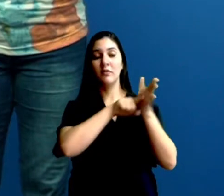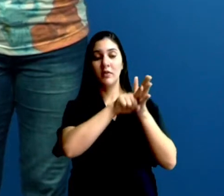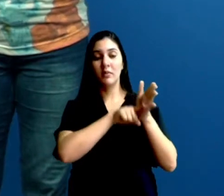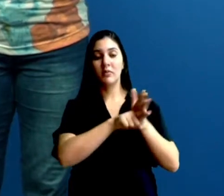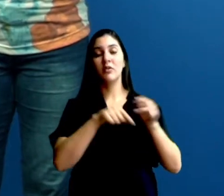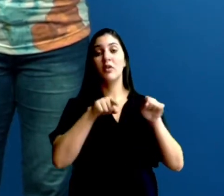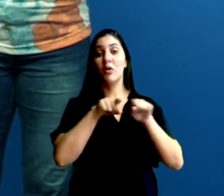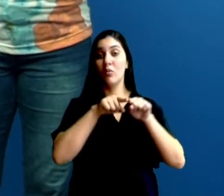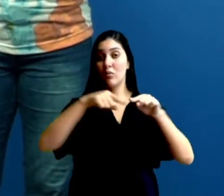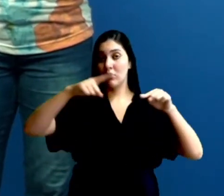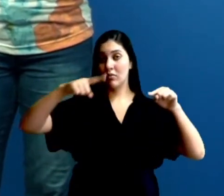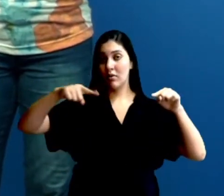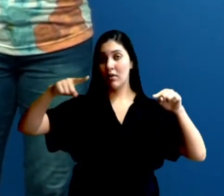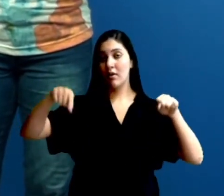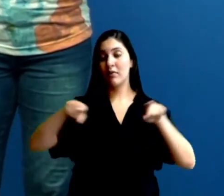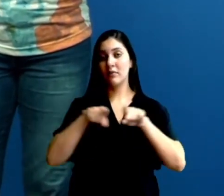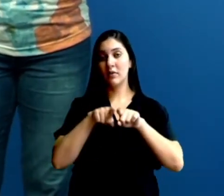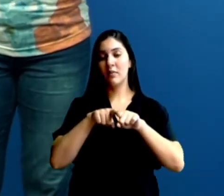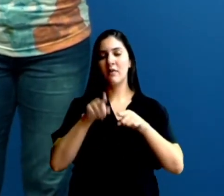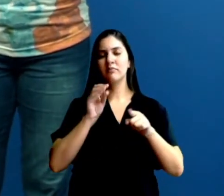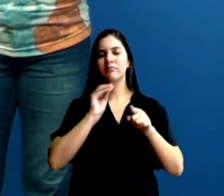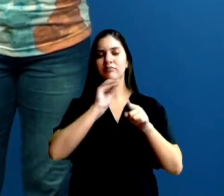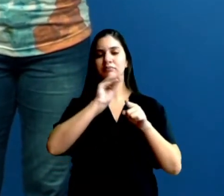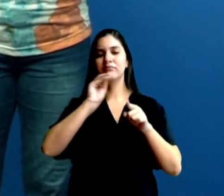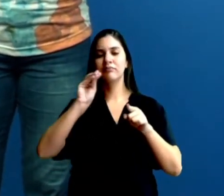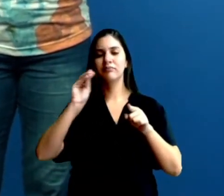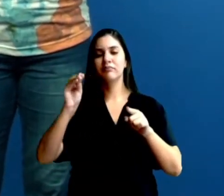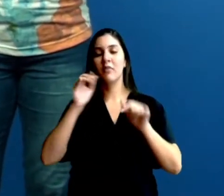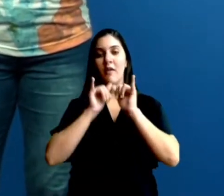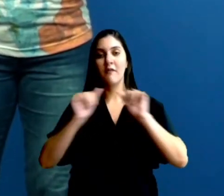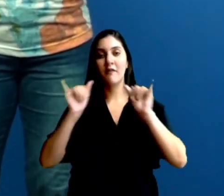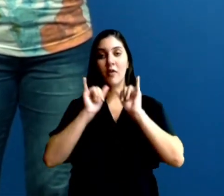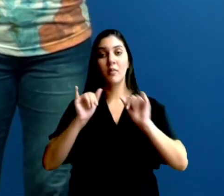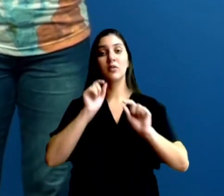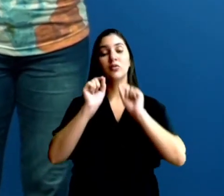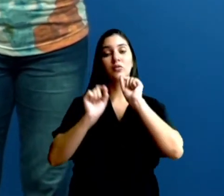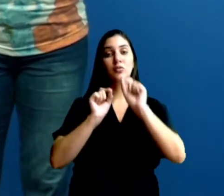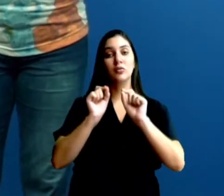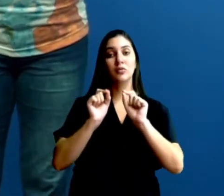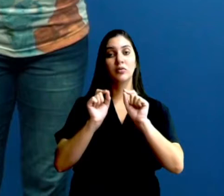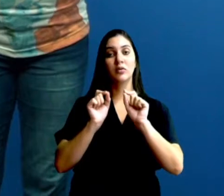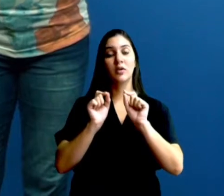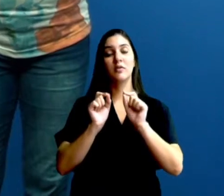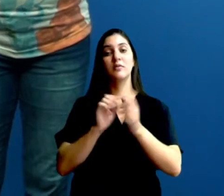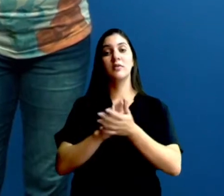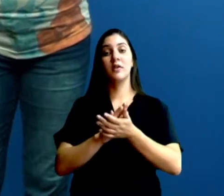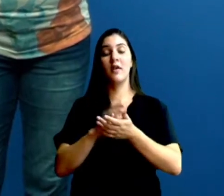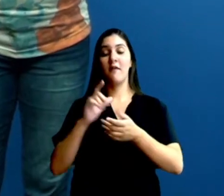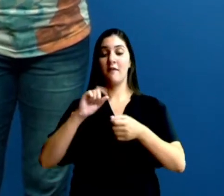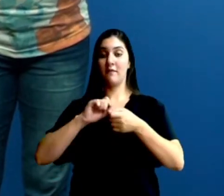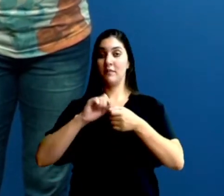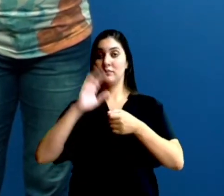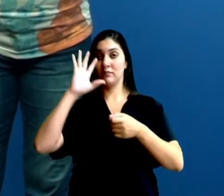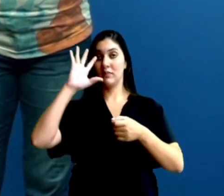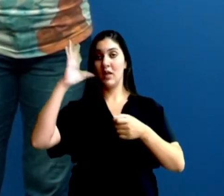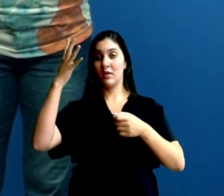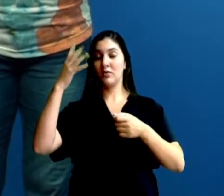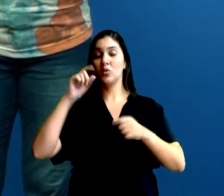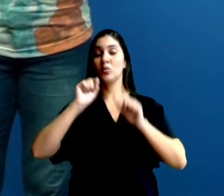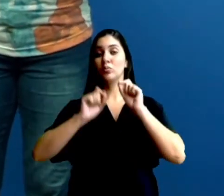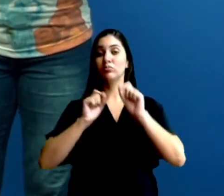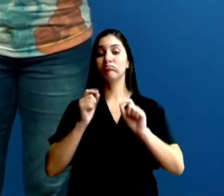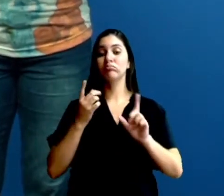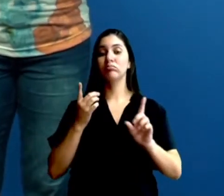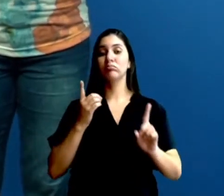gráfico também é onde eu vou colocar todas as informações daquilo que foram realizadas, né? Do que eu